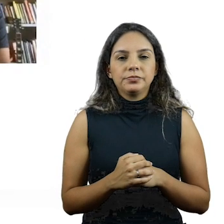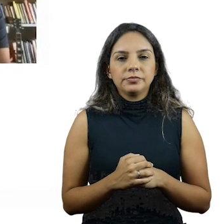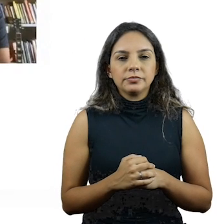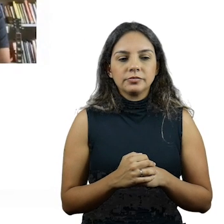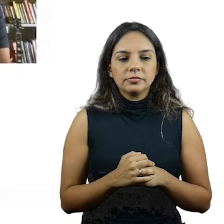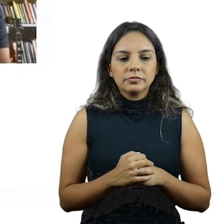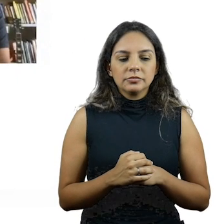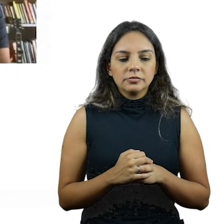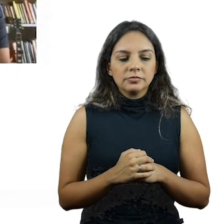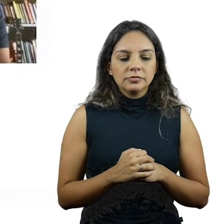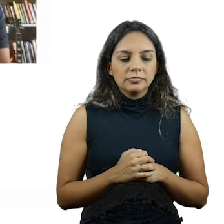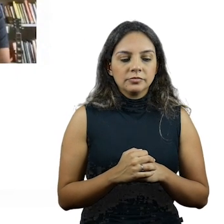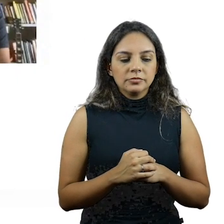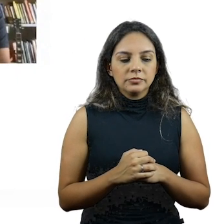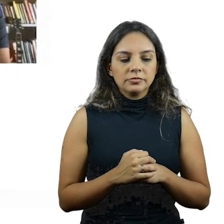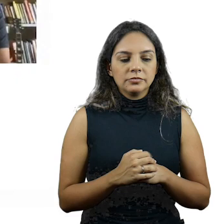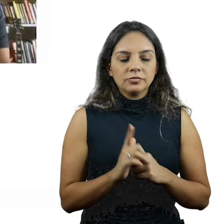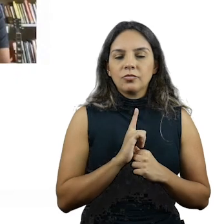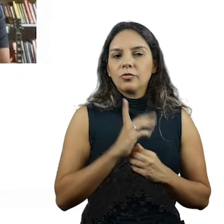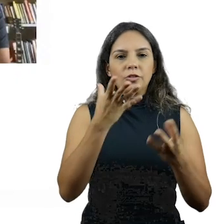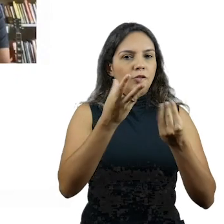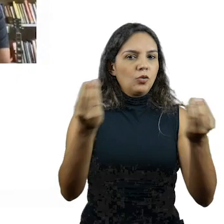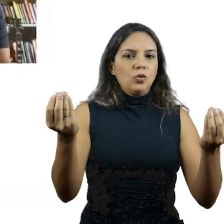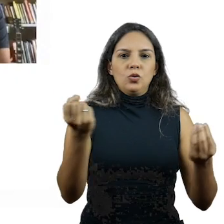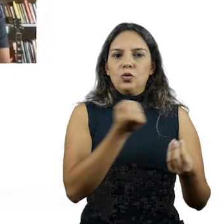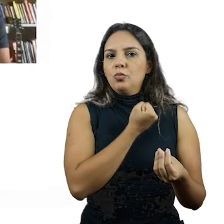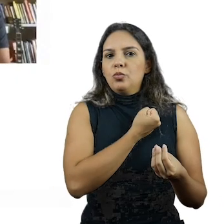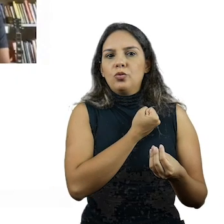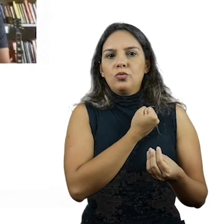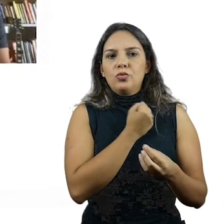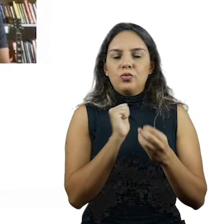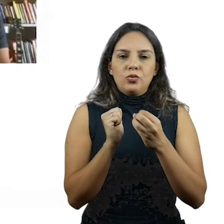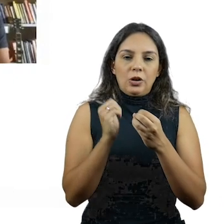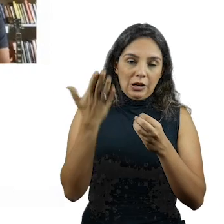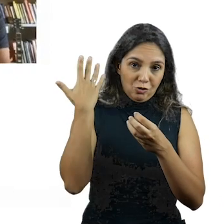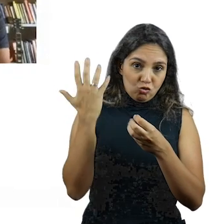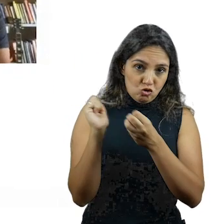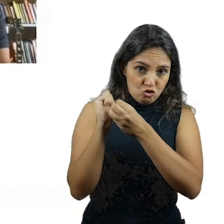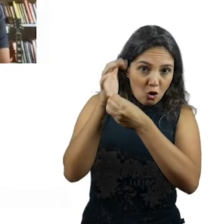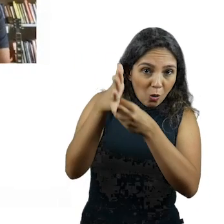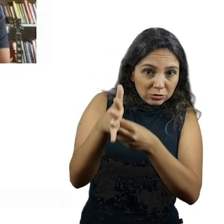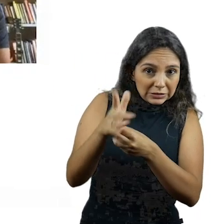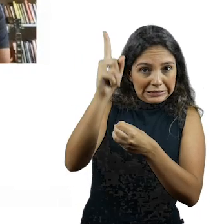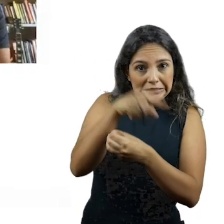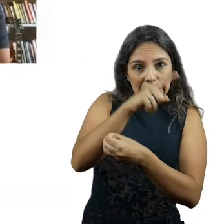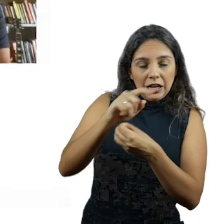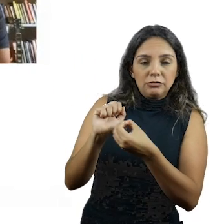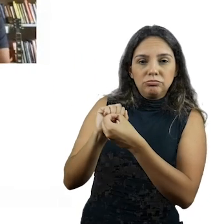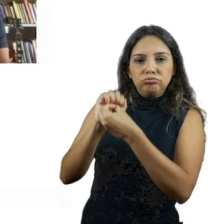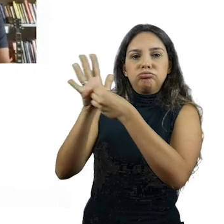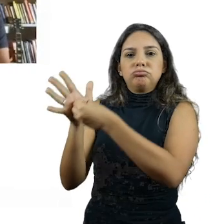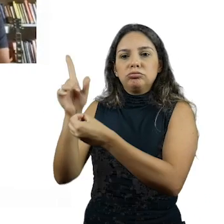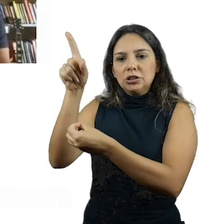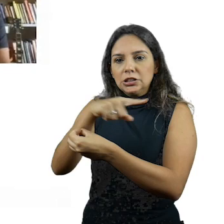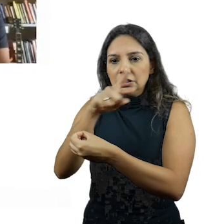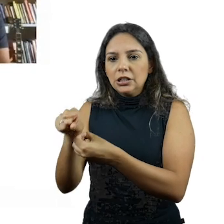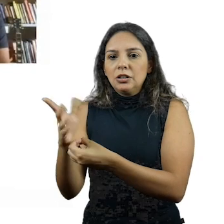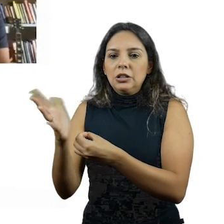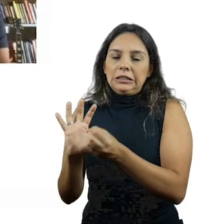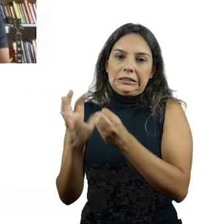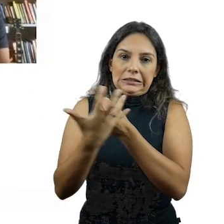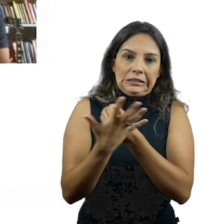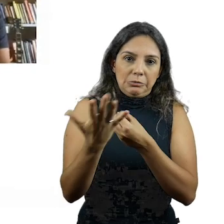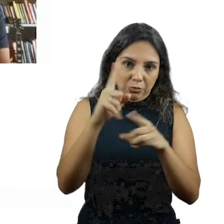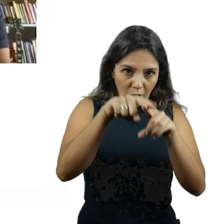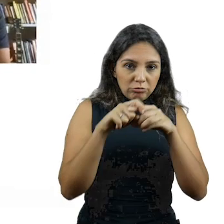e tivemos assim inúmeros, dezenas de shows também adiados, né? Começaram sendo adiados para o segundo semestre, agora